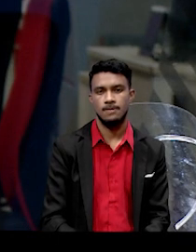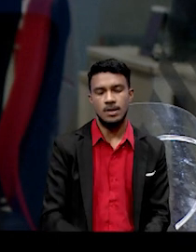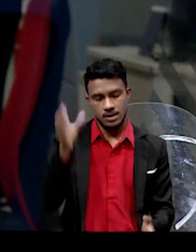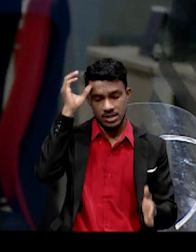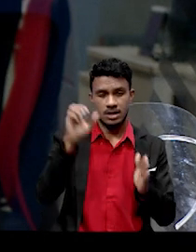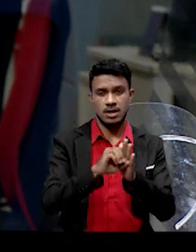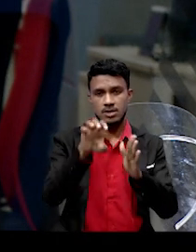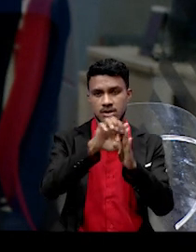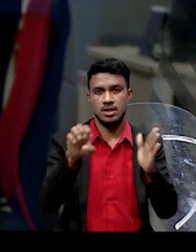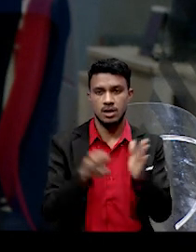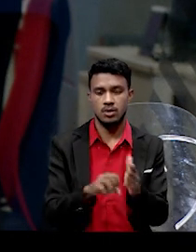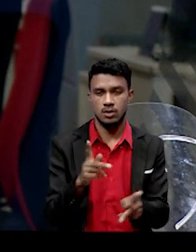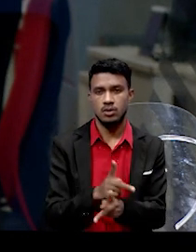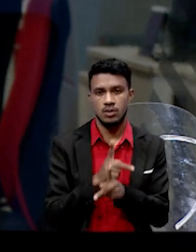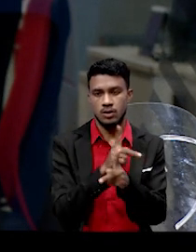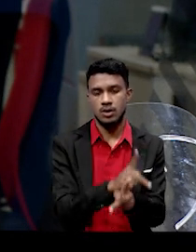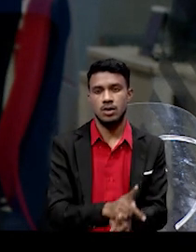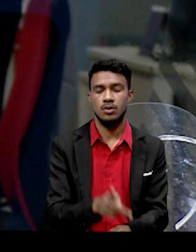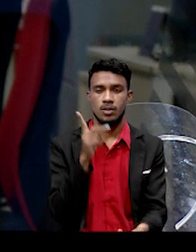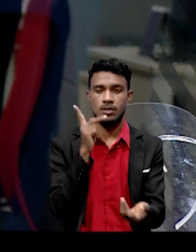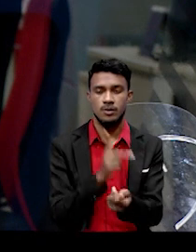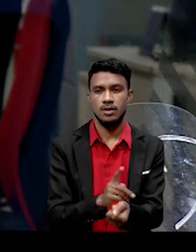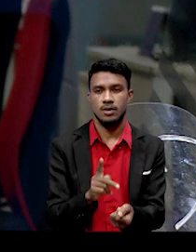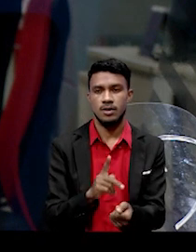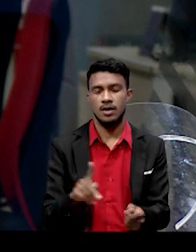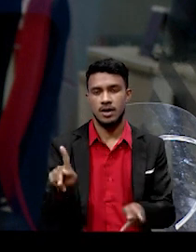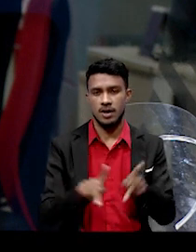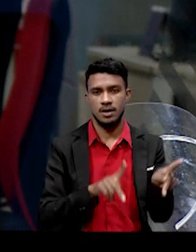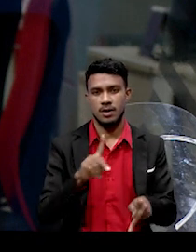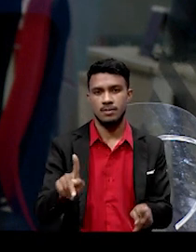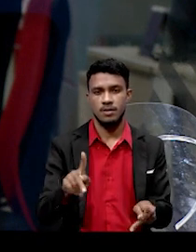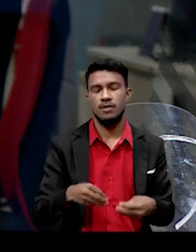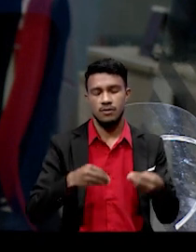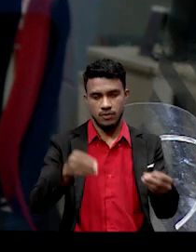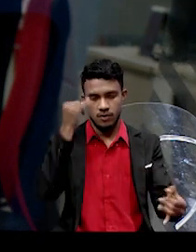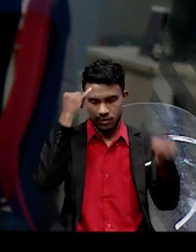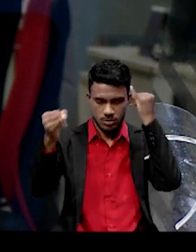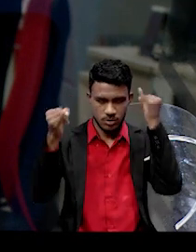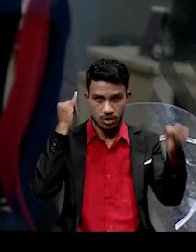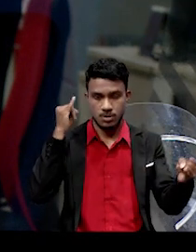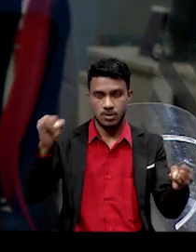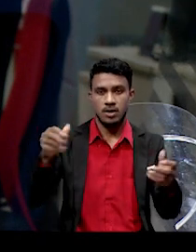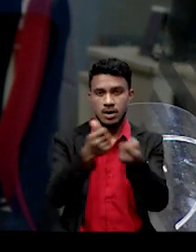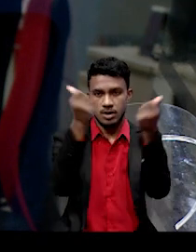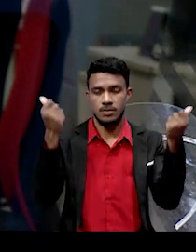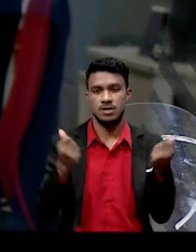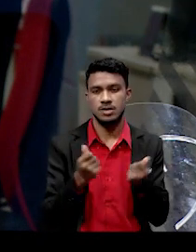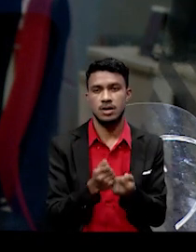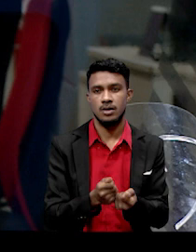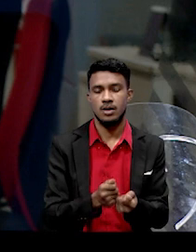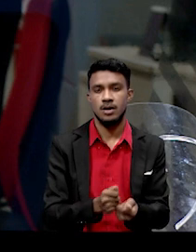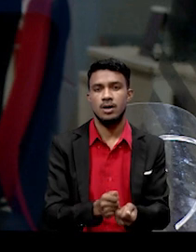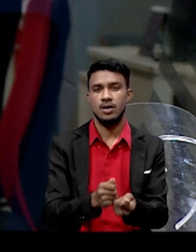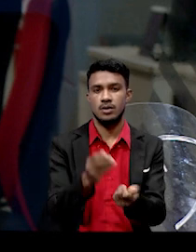Secretário-Estado de Proteção Civil, Direção Prevenção Conflitos Comunitária, apela para o grupo arte marcial no ritual Atu